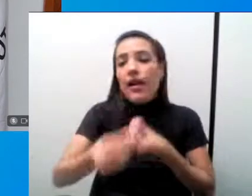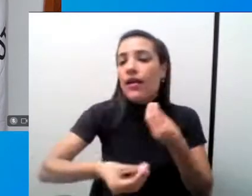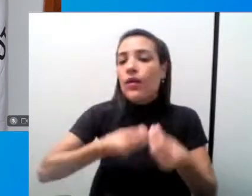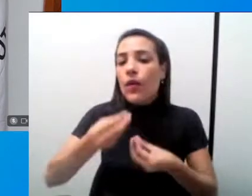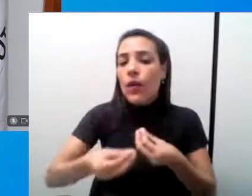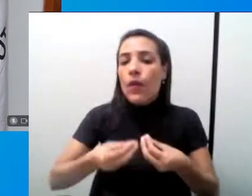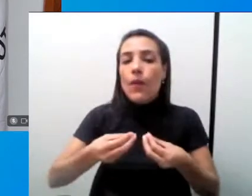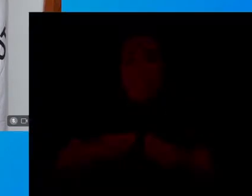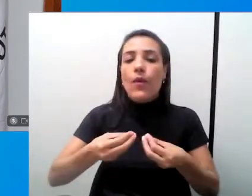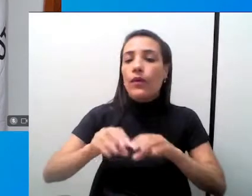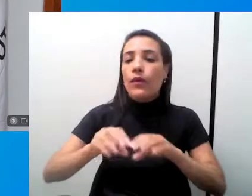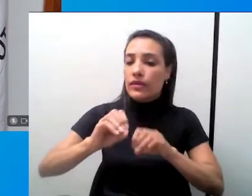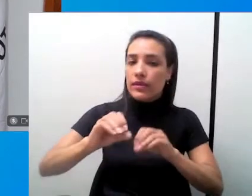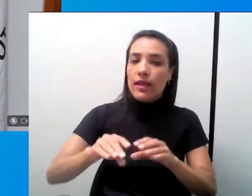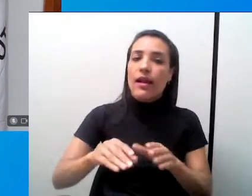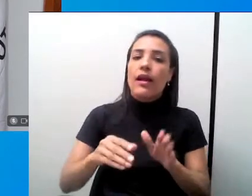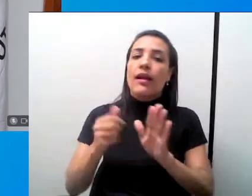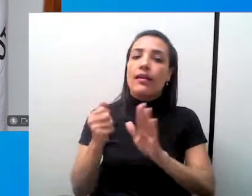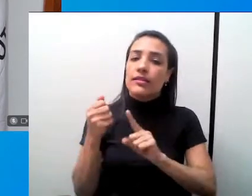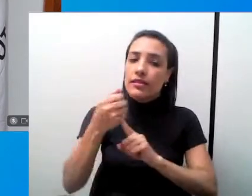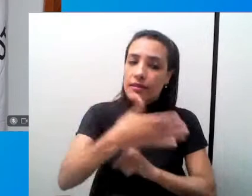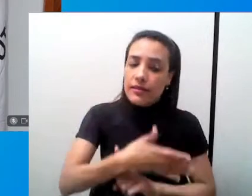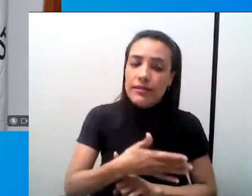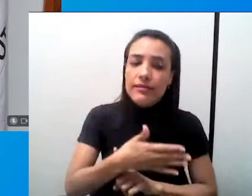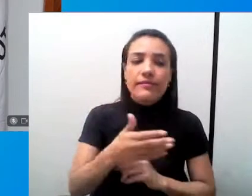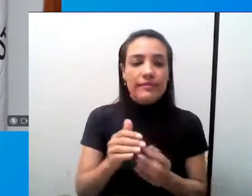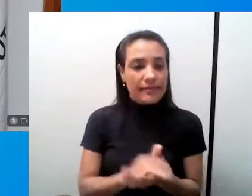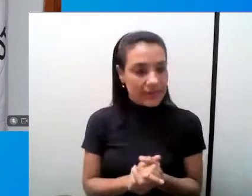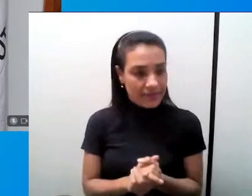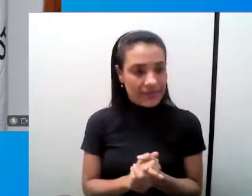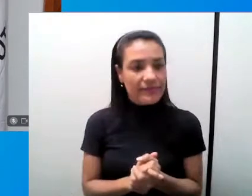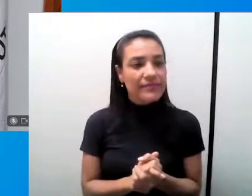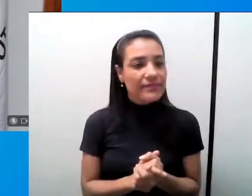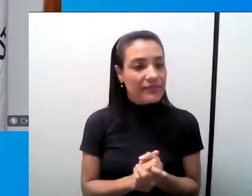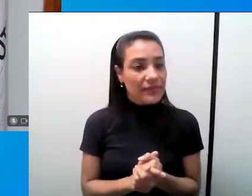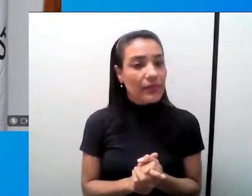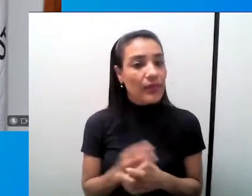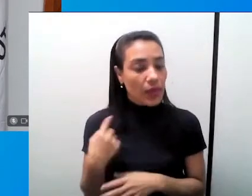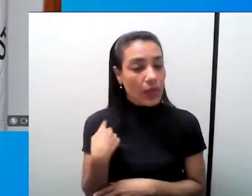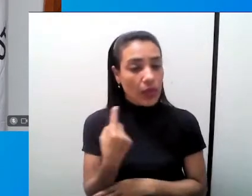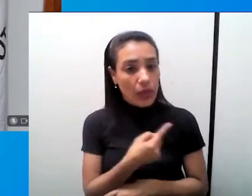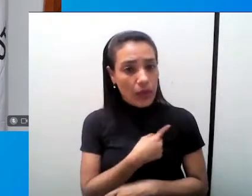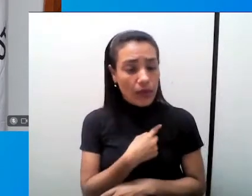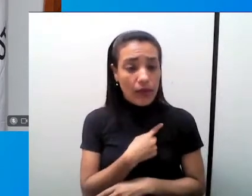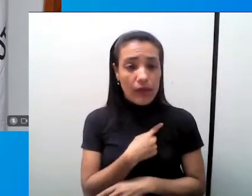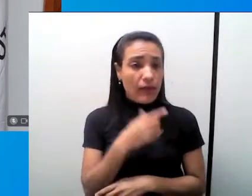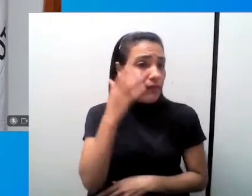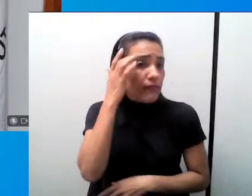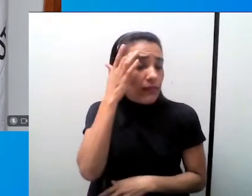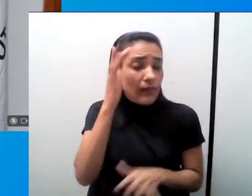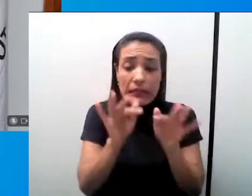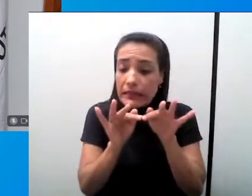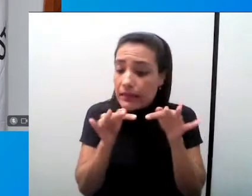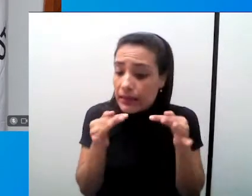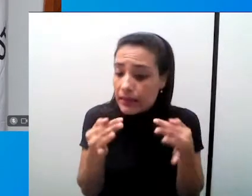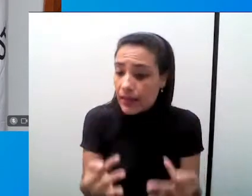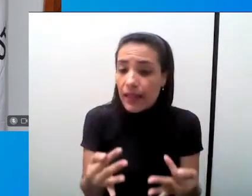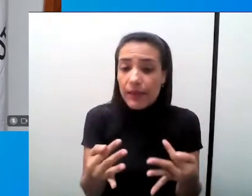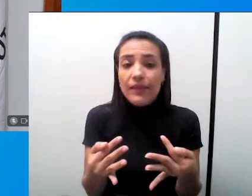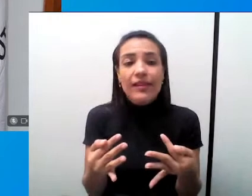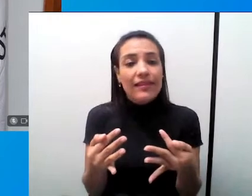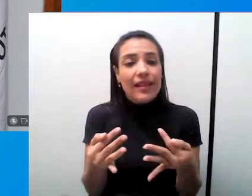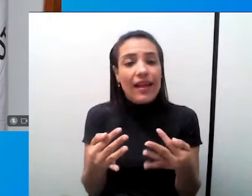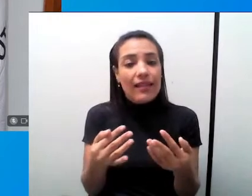forte deles é ensino e pesquisa, mas por incrível que pareça, o que para a gente é uma coisa óbvia, né, que extensão, né, exatamente a relação